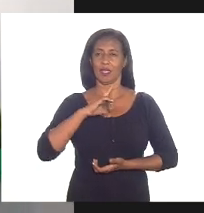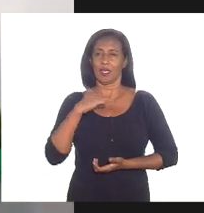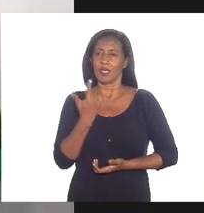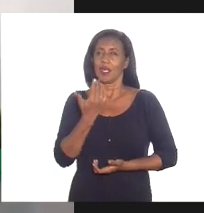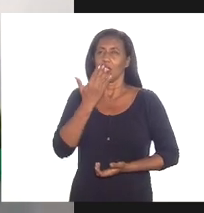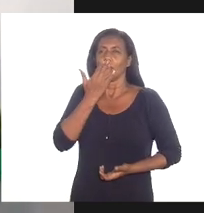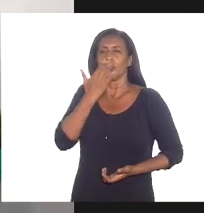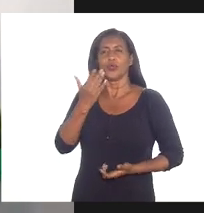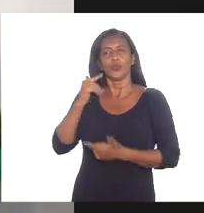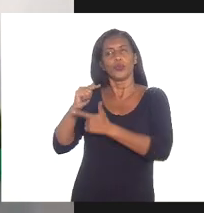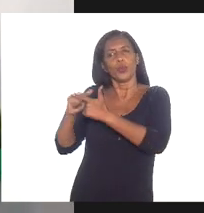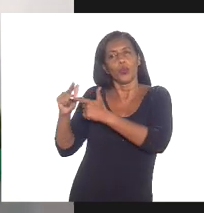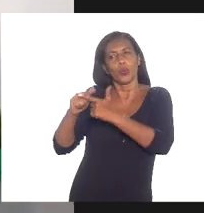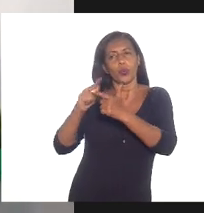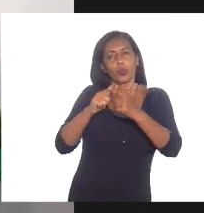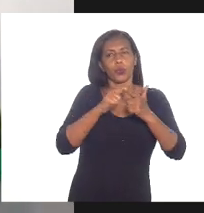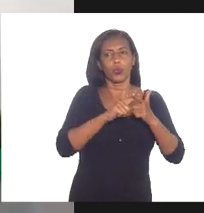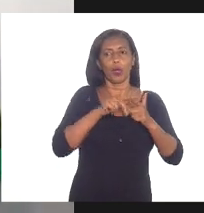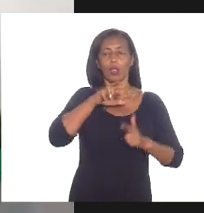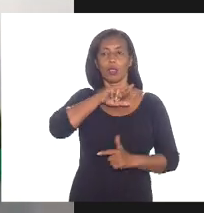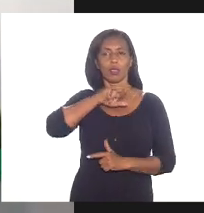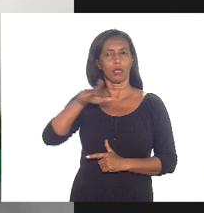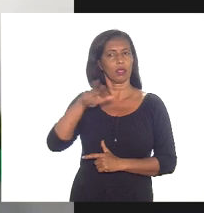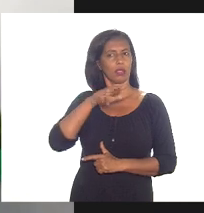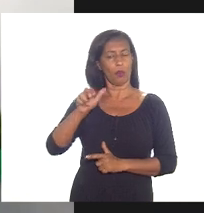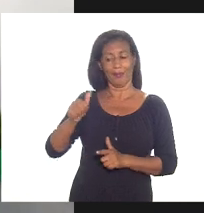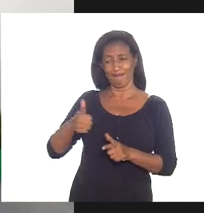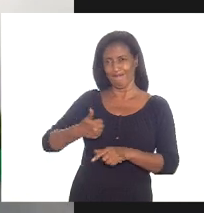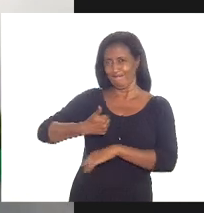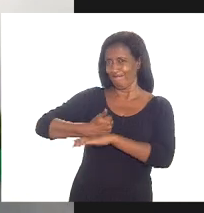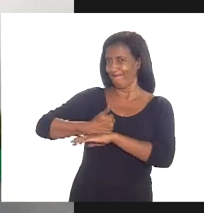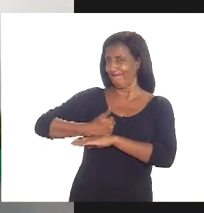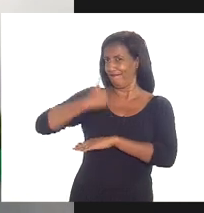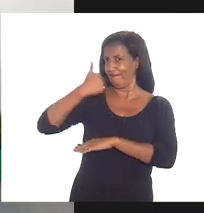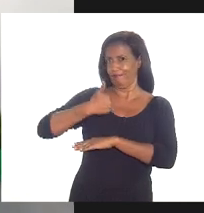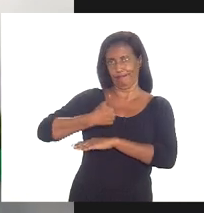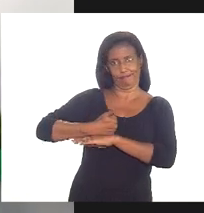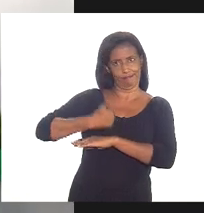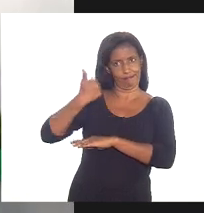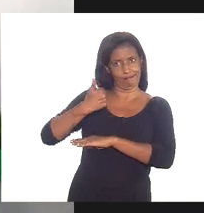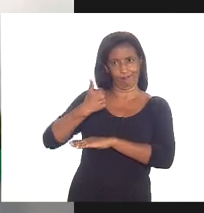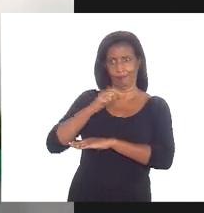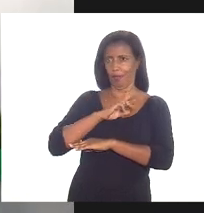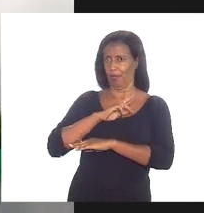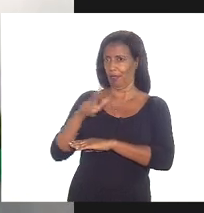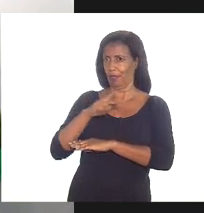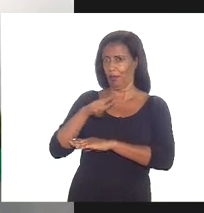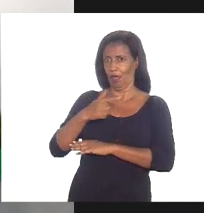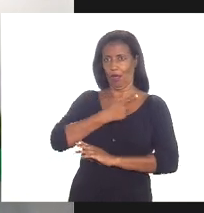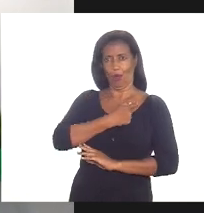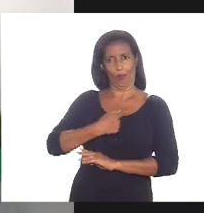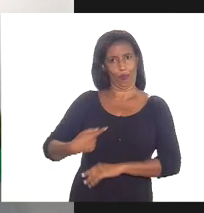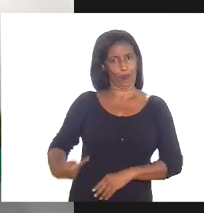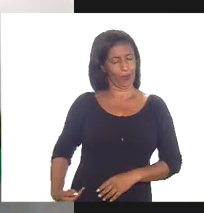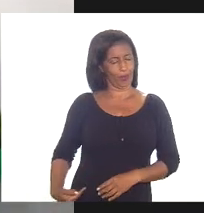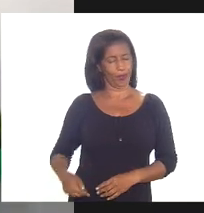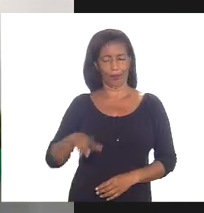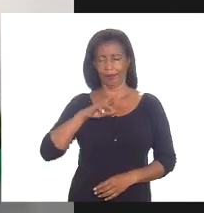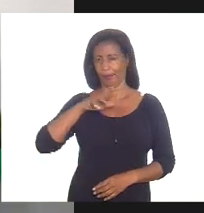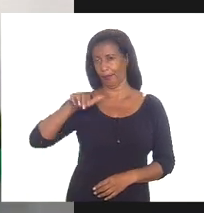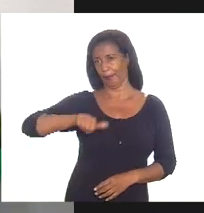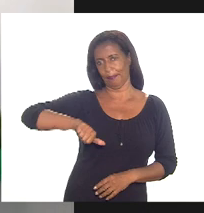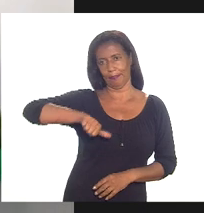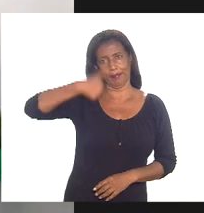tipo de situação. Não é a primeira vez com relação ao governo instituído. A gente já